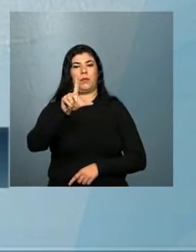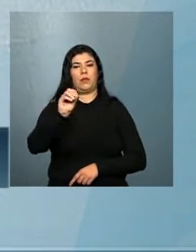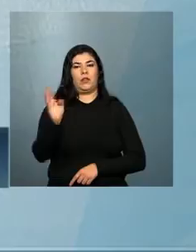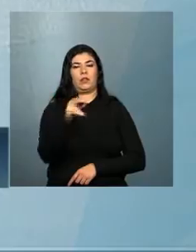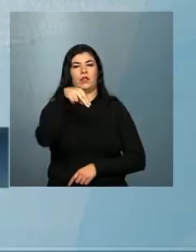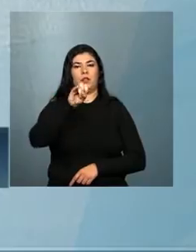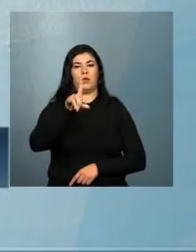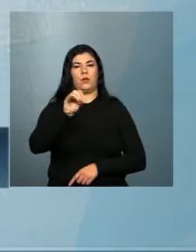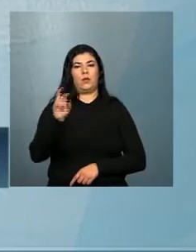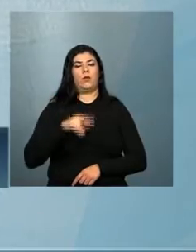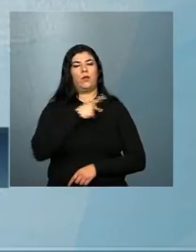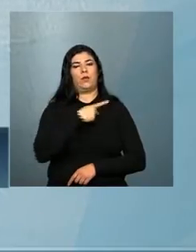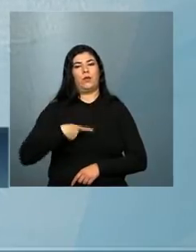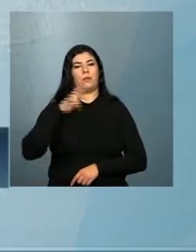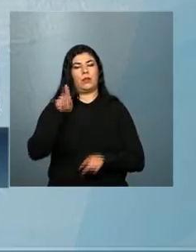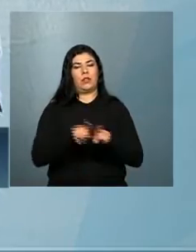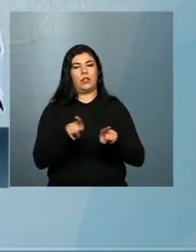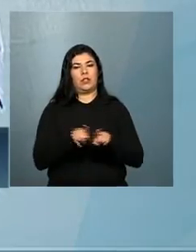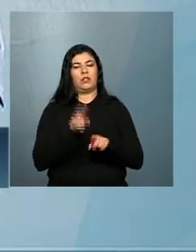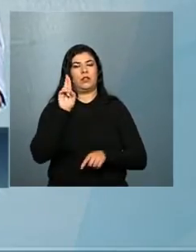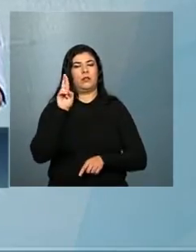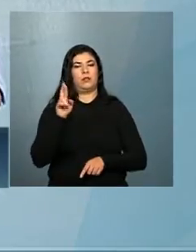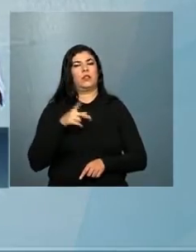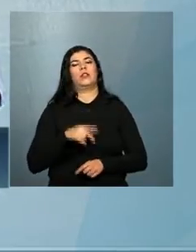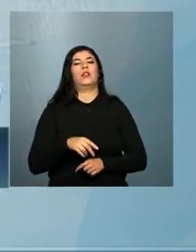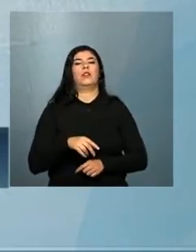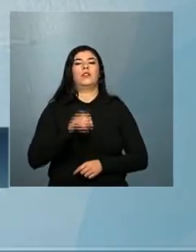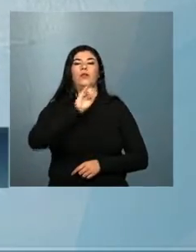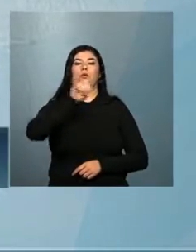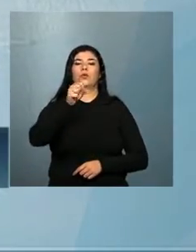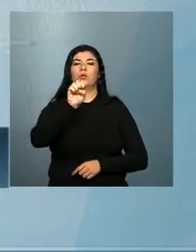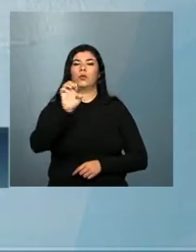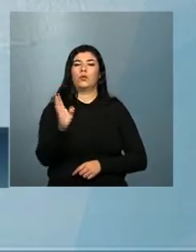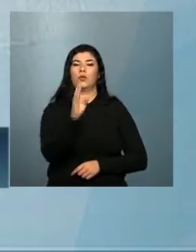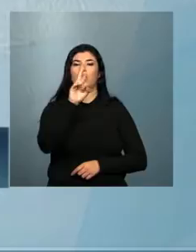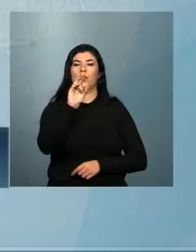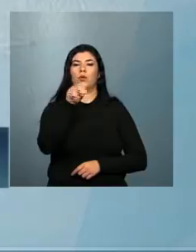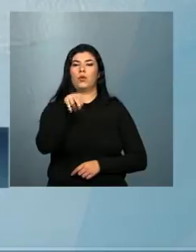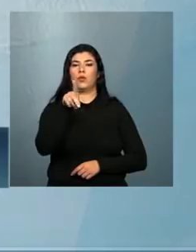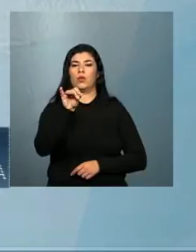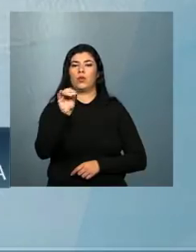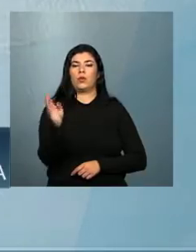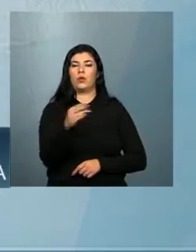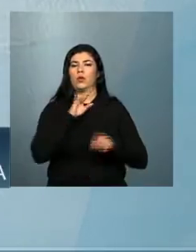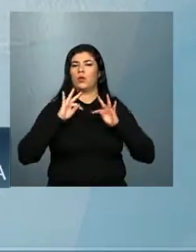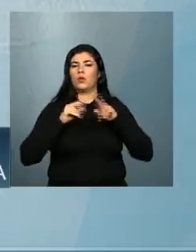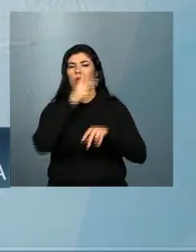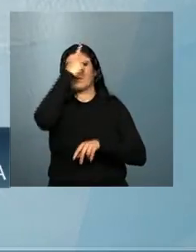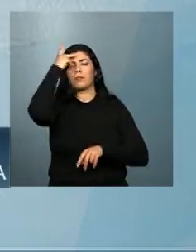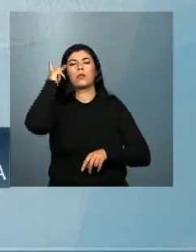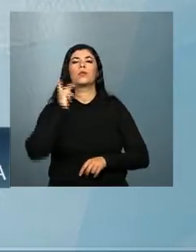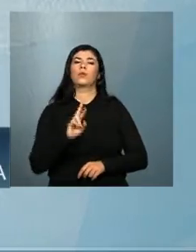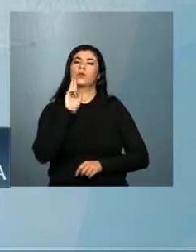Legislativa. Saudar aqui José Ronaldo, prefeito de Feira de Santana, a sua pessoa, toda a sua equipe aqui